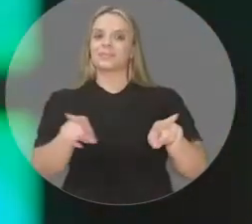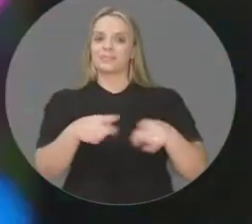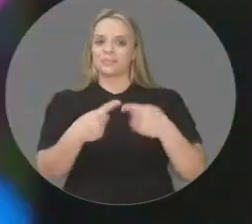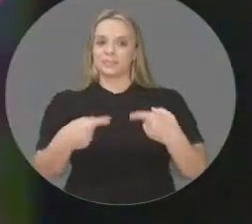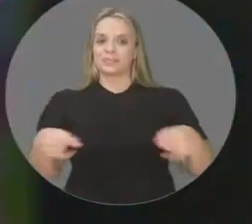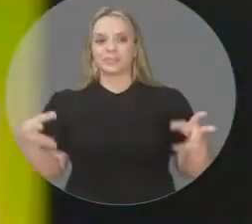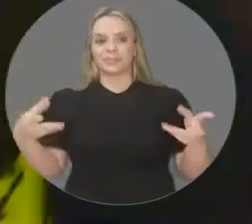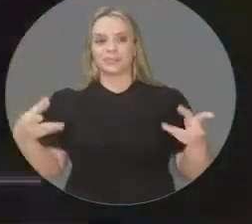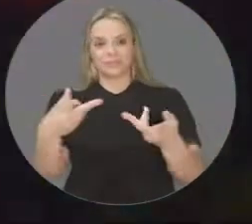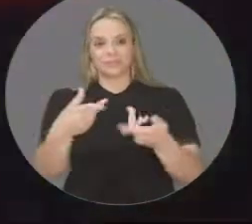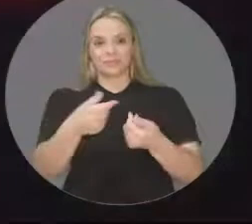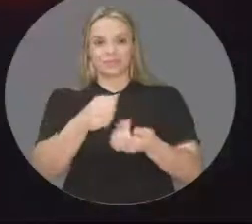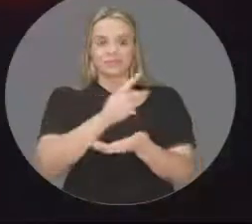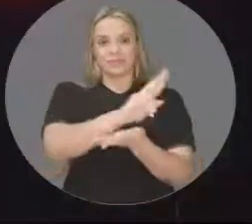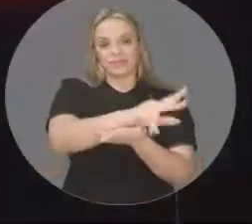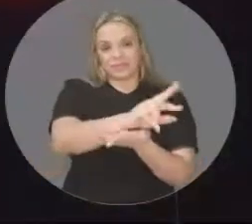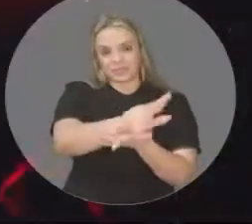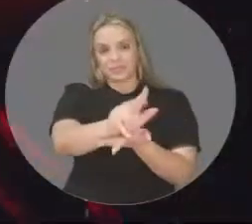Punk no Palco pra 2.